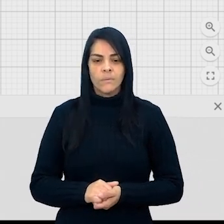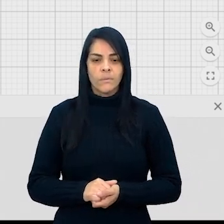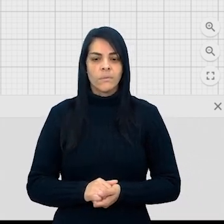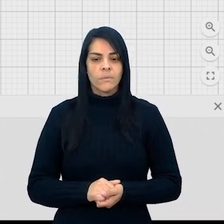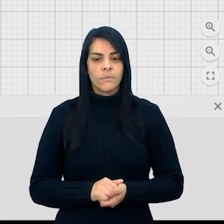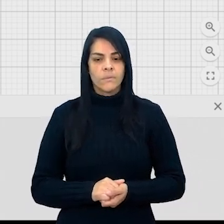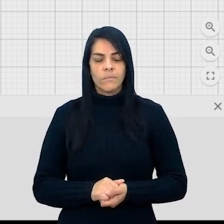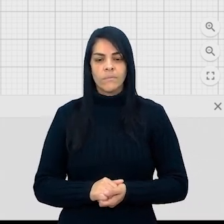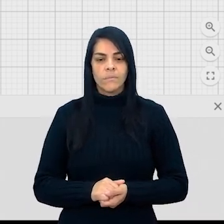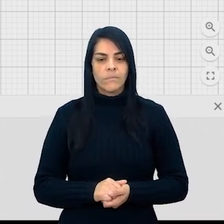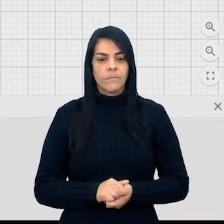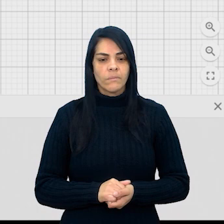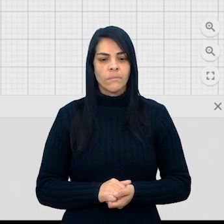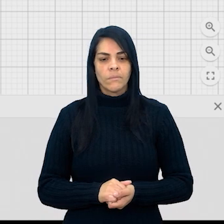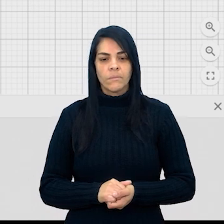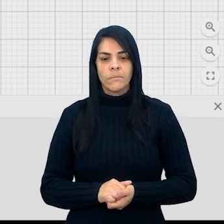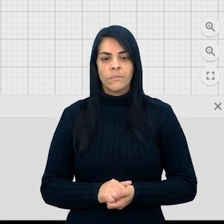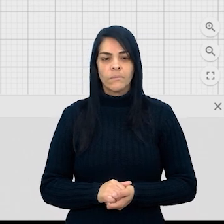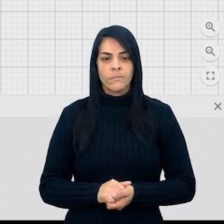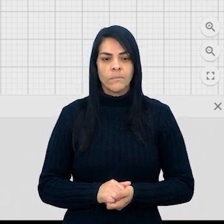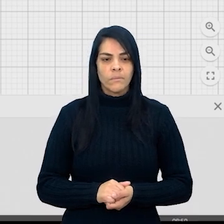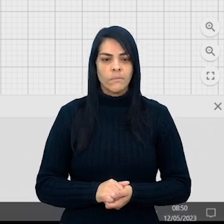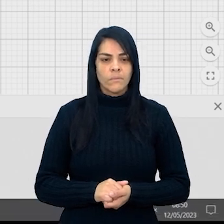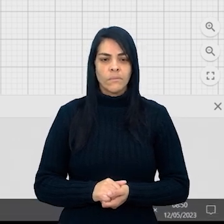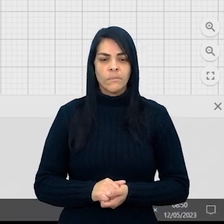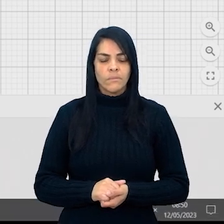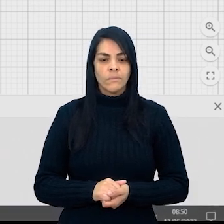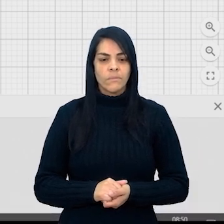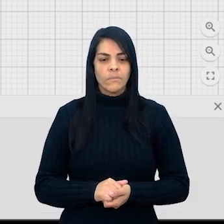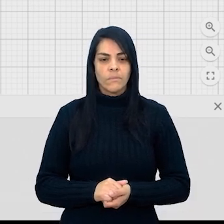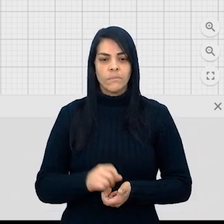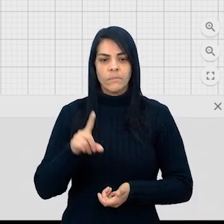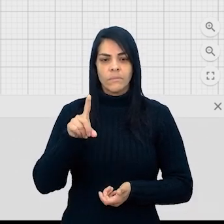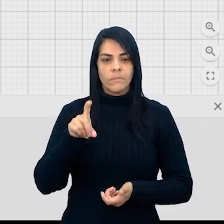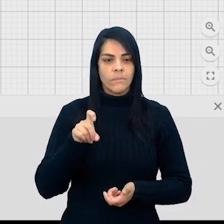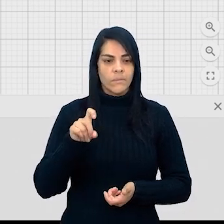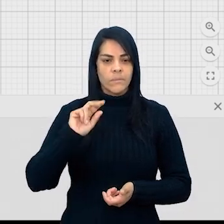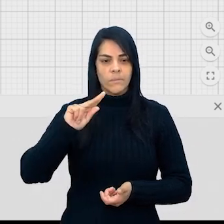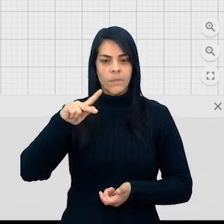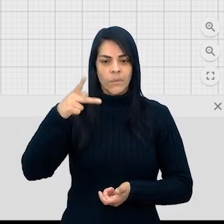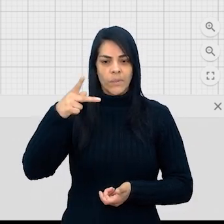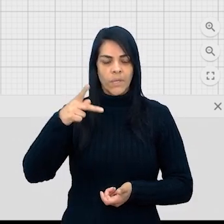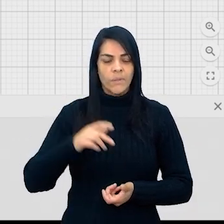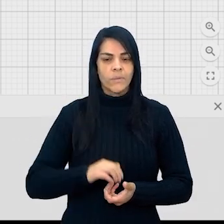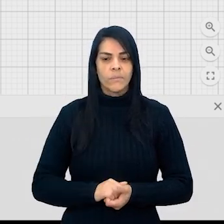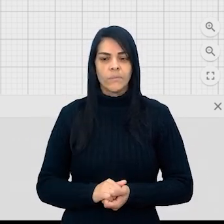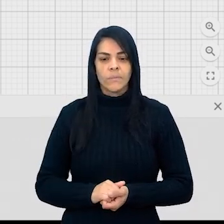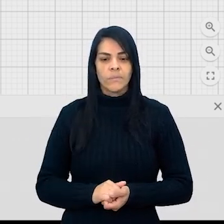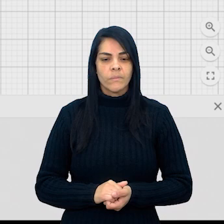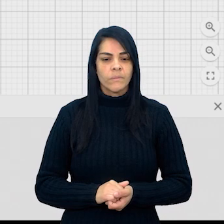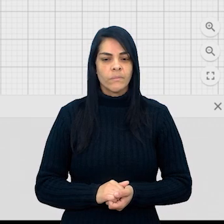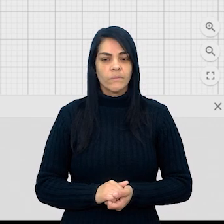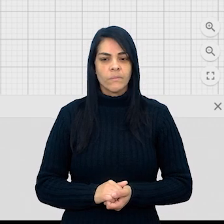Vamos lá, x elevado ao quadrado